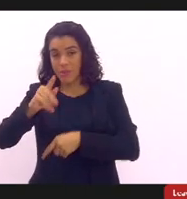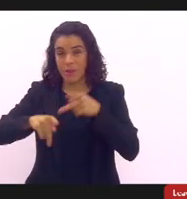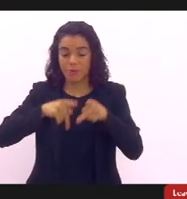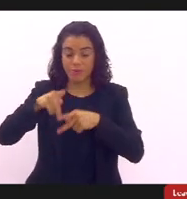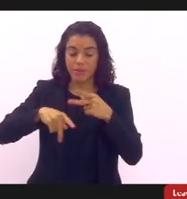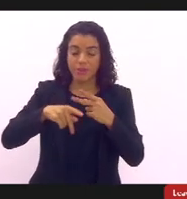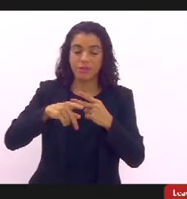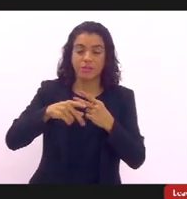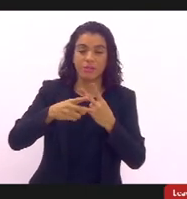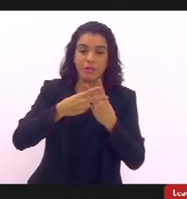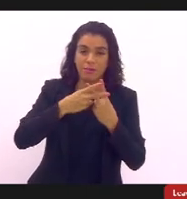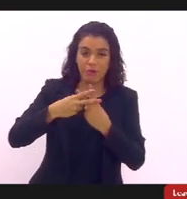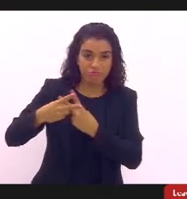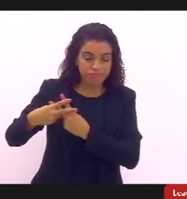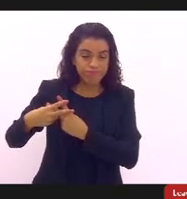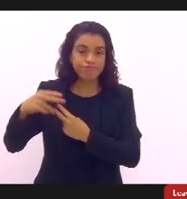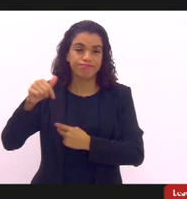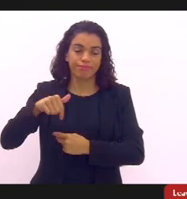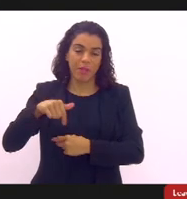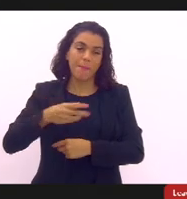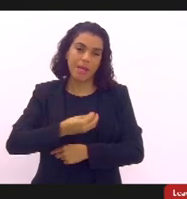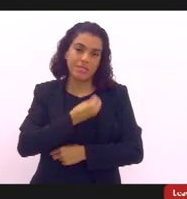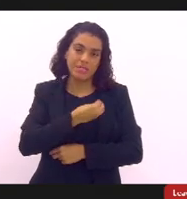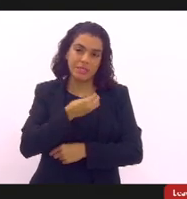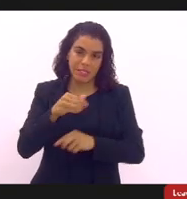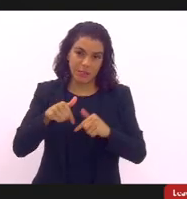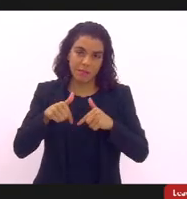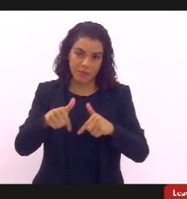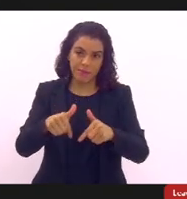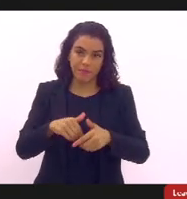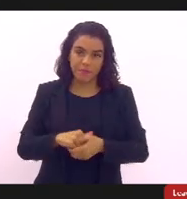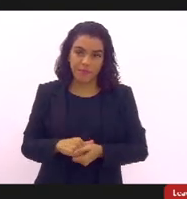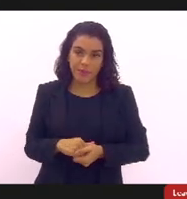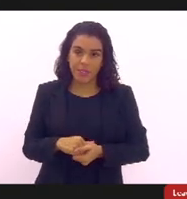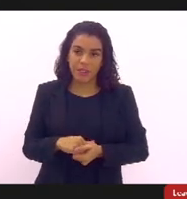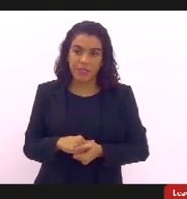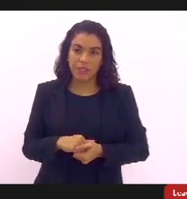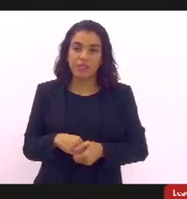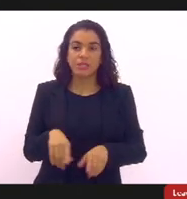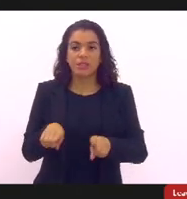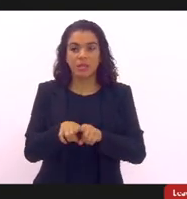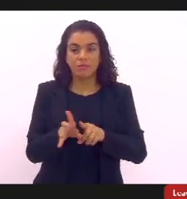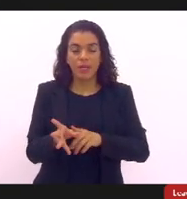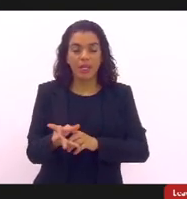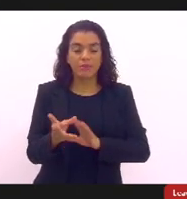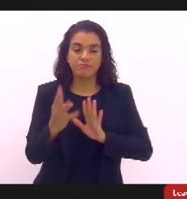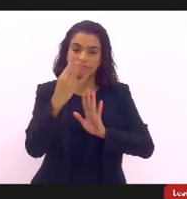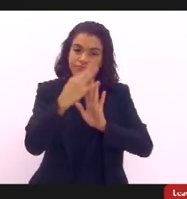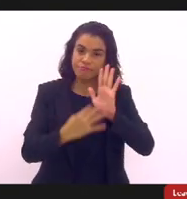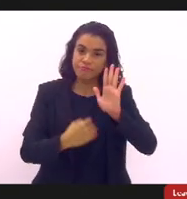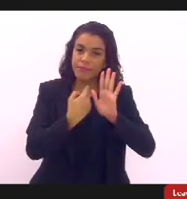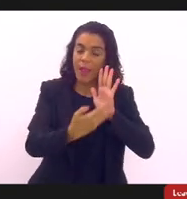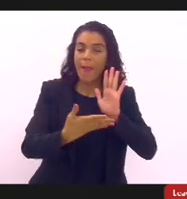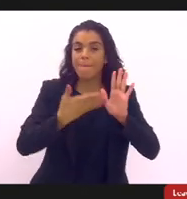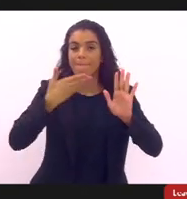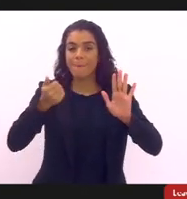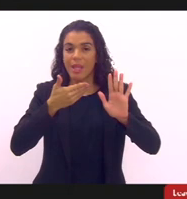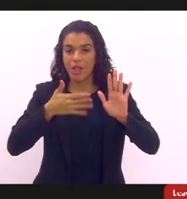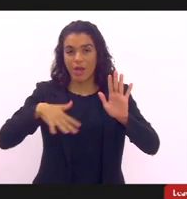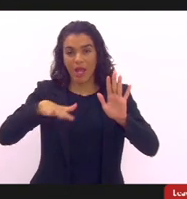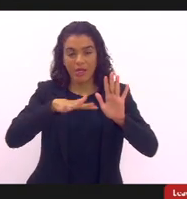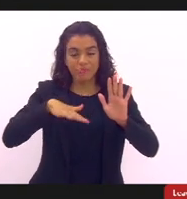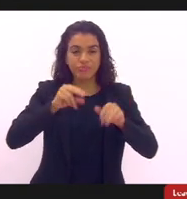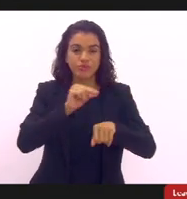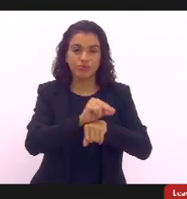privada de liberdade, obviamente participa ativamente. Aqui ainda, dentro dessa... A melhoria da linha de cuidado dos